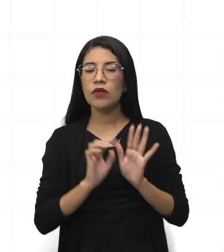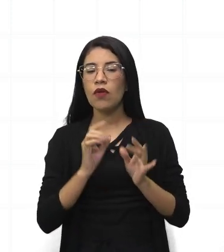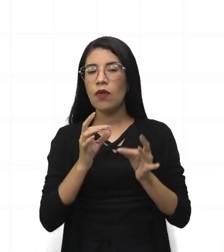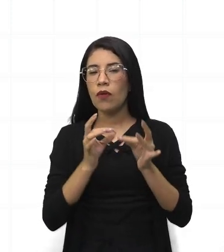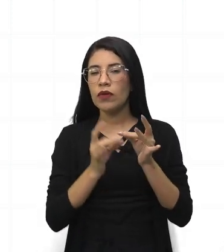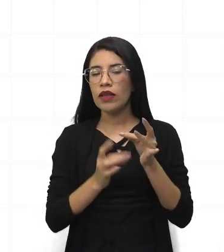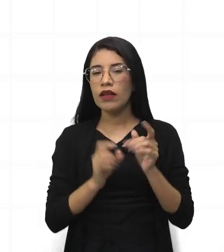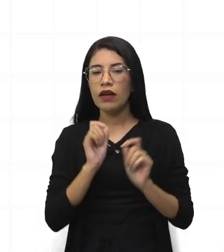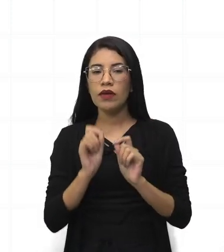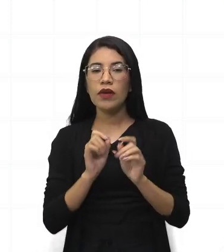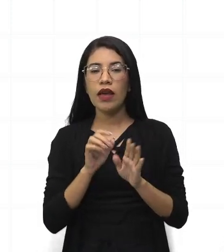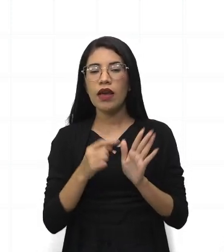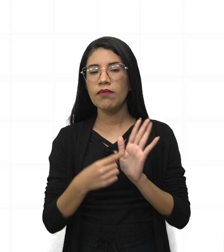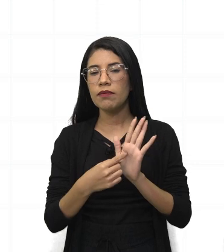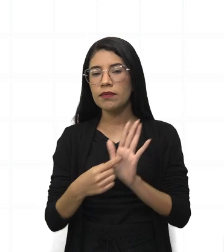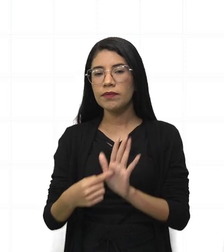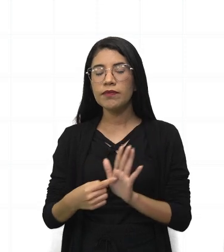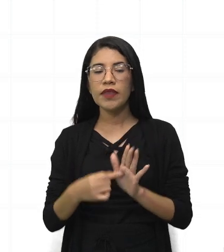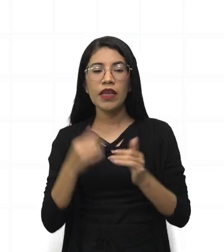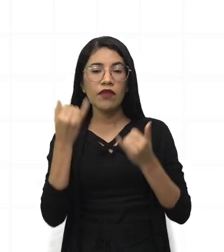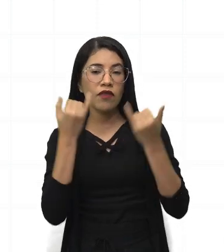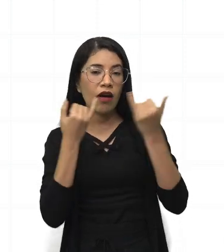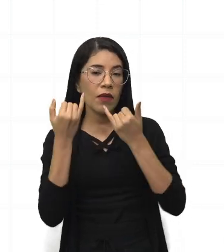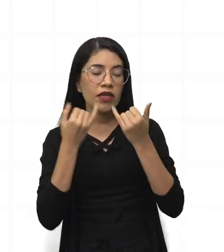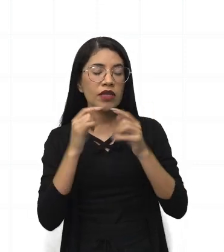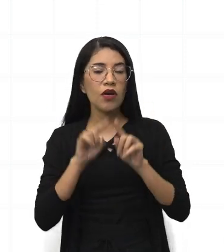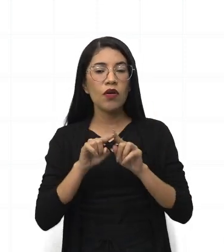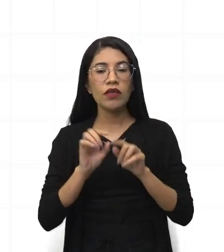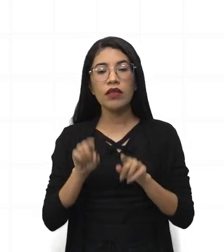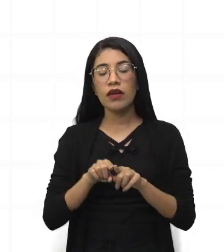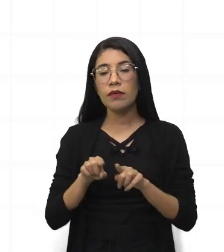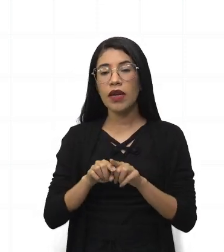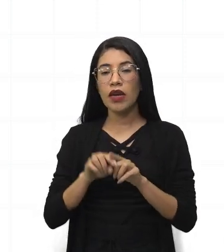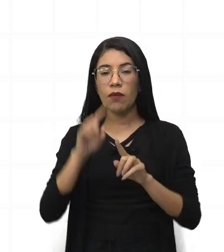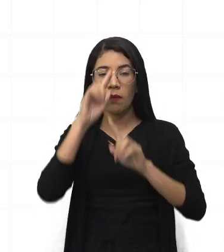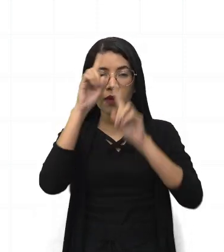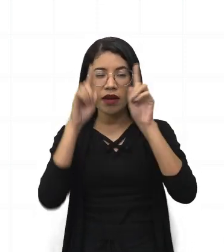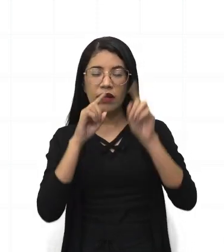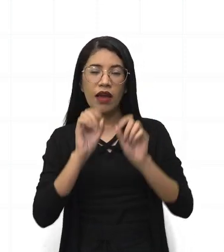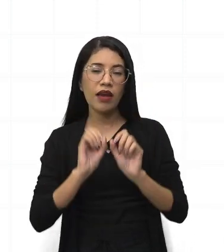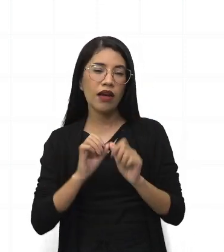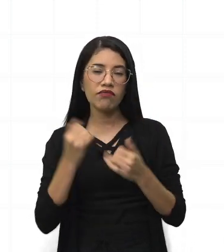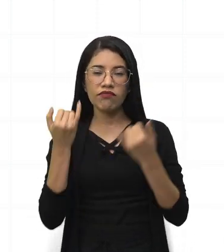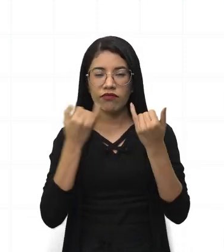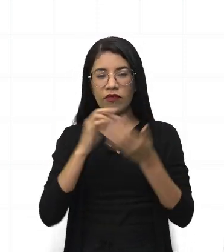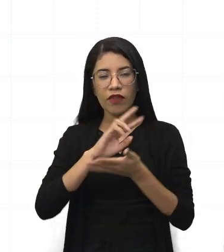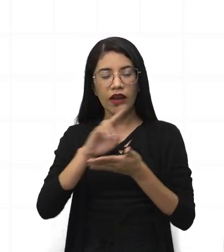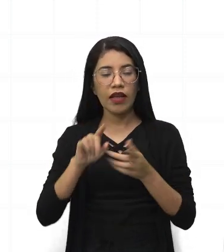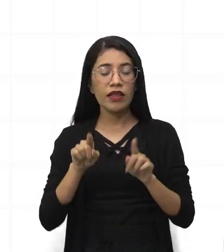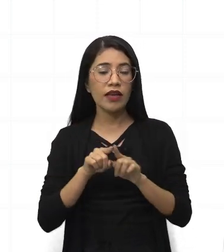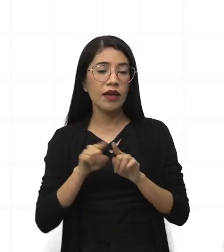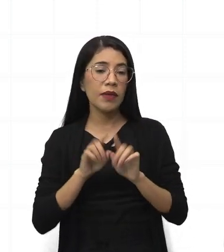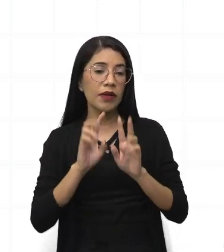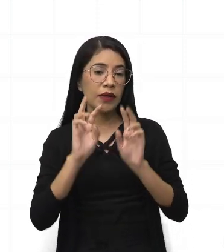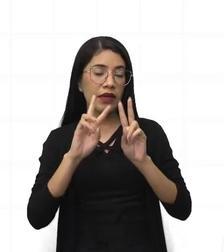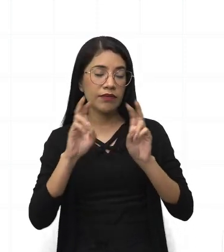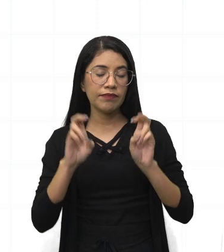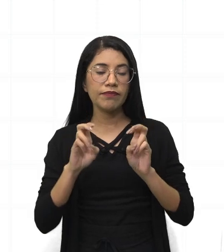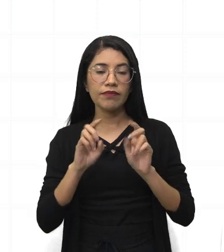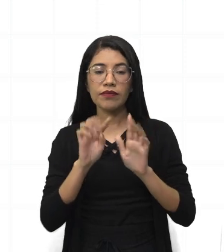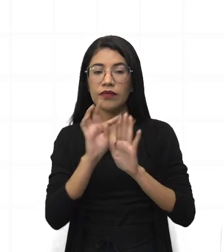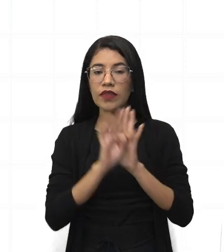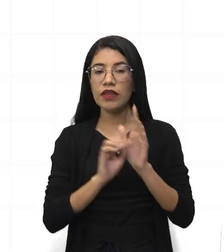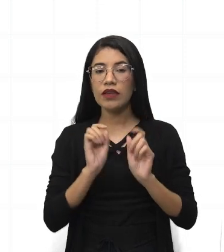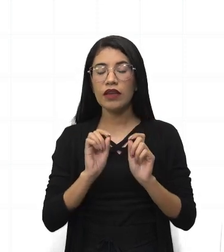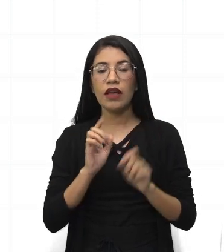ideia ou uma informação, né? Então ele vai informar sobre algo. Esse tipo de texto, o objetivo dele aqui não